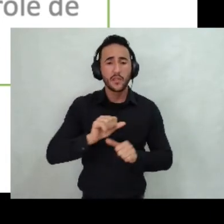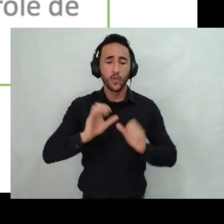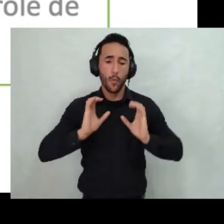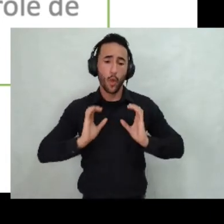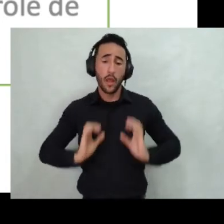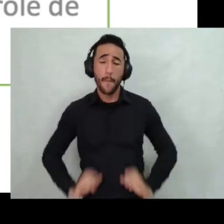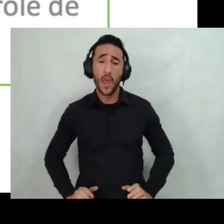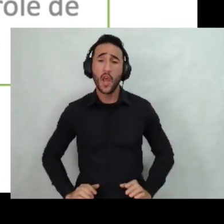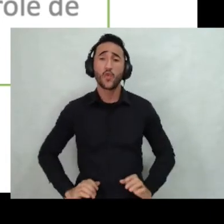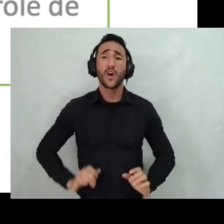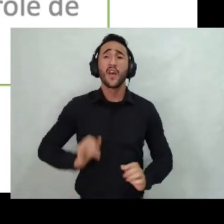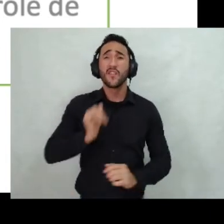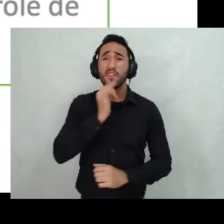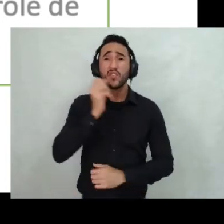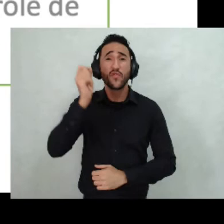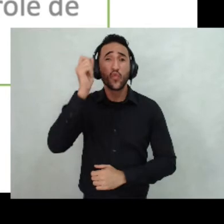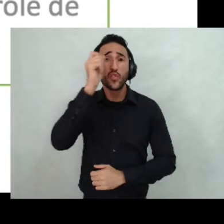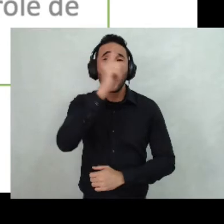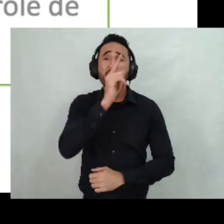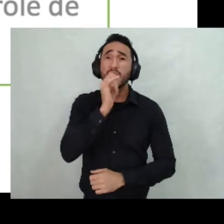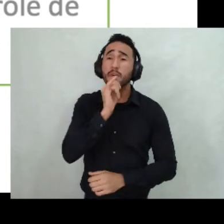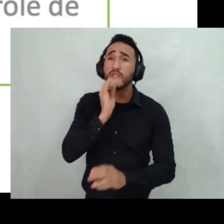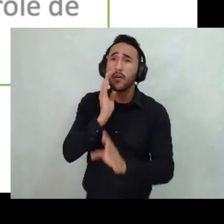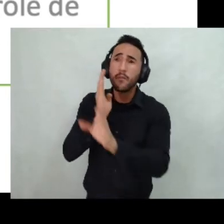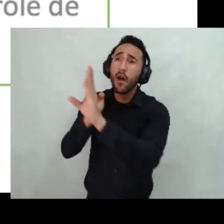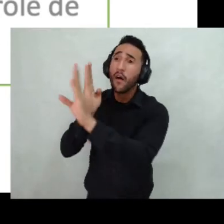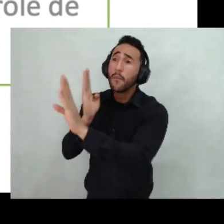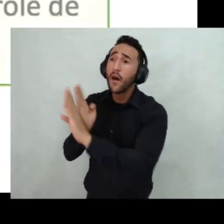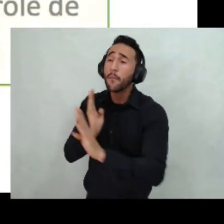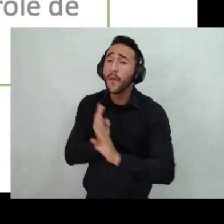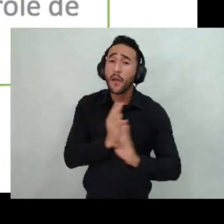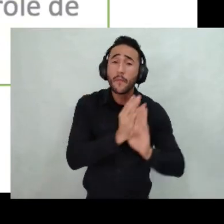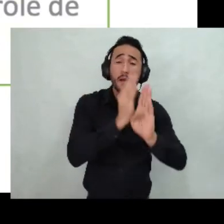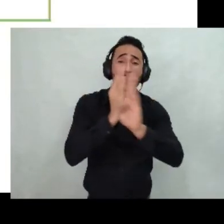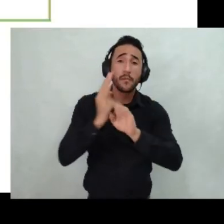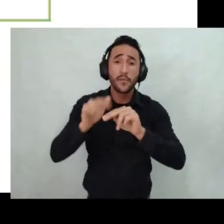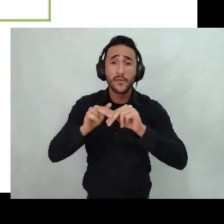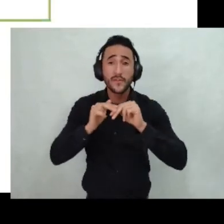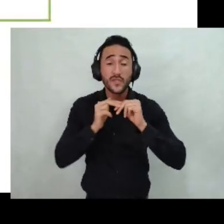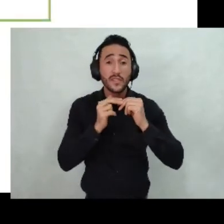de coberturas, necessidade de avaliação da eficácia, né? Então,